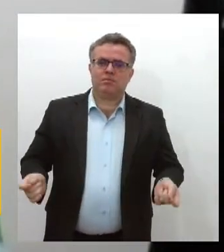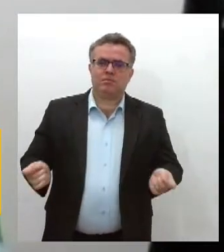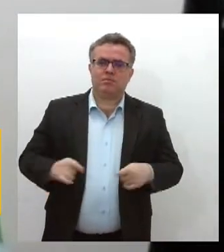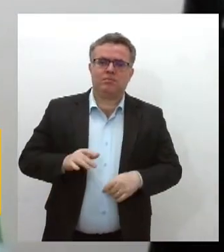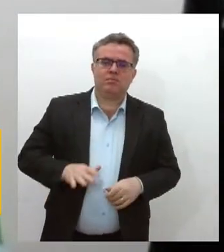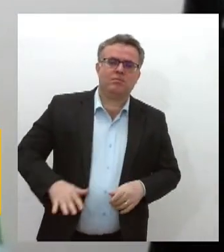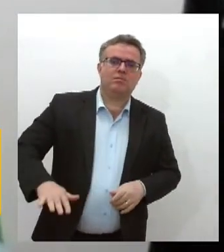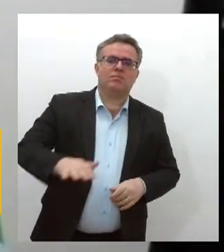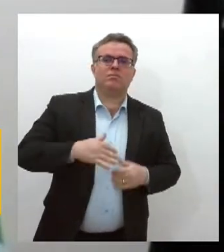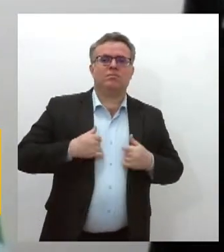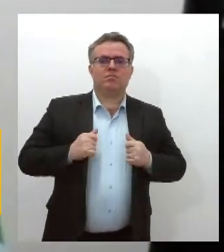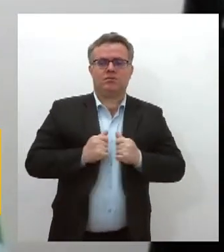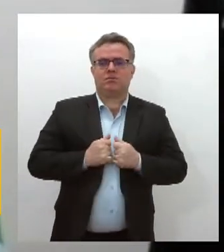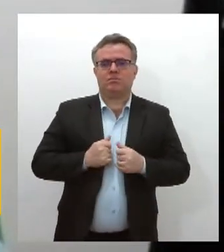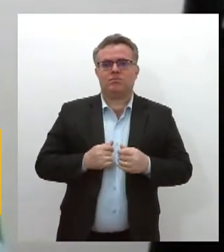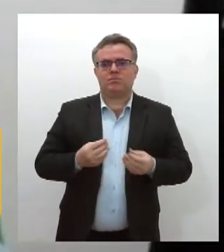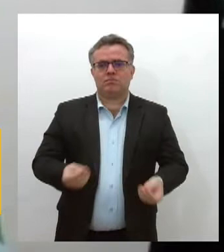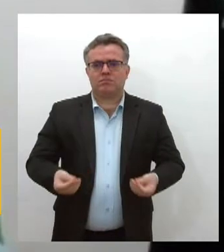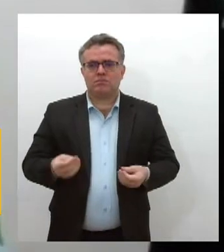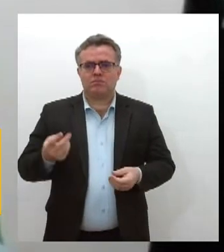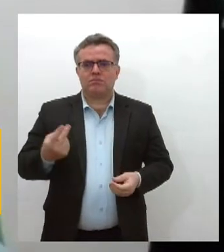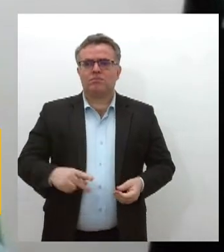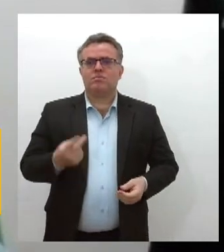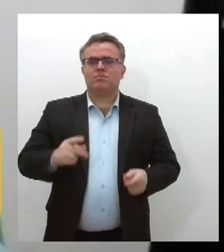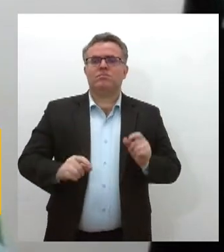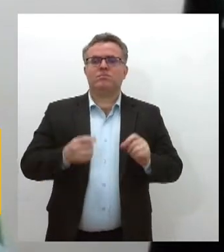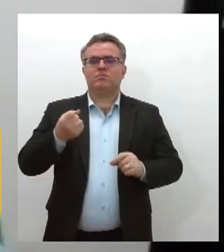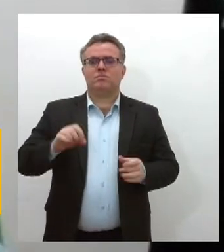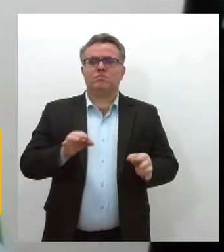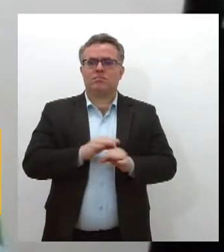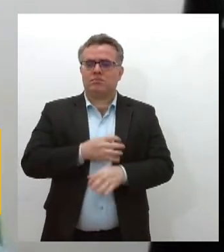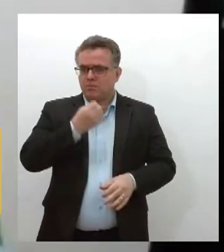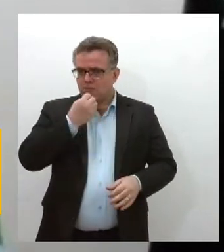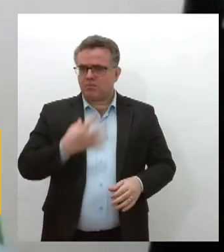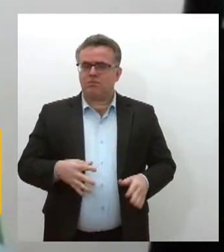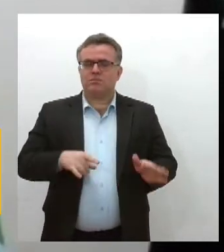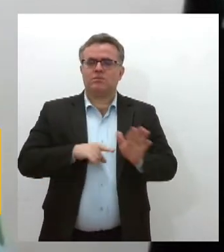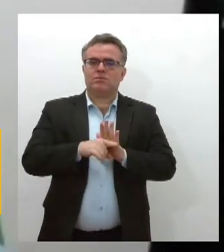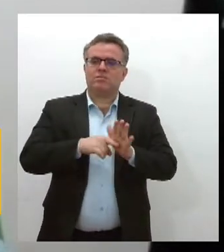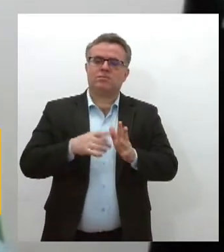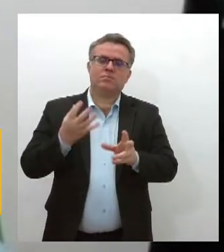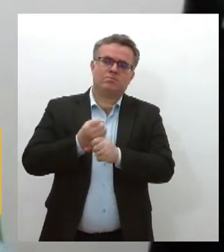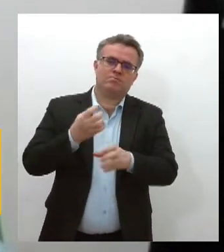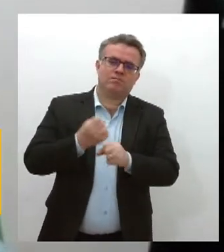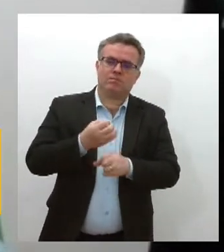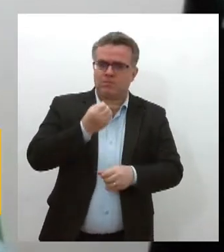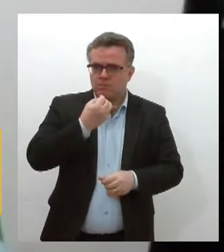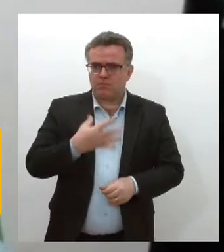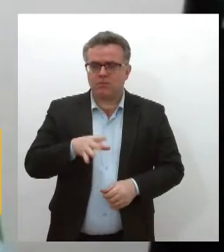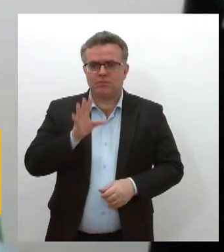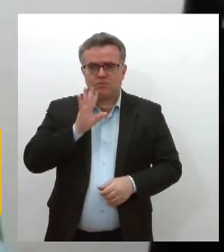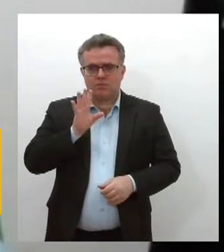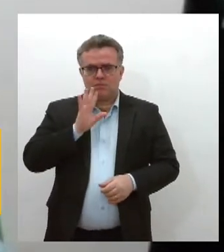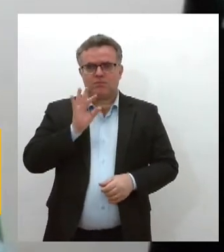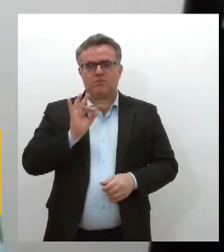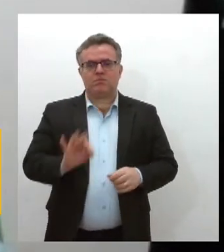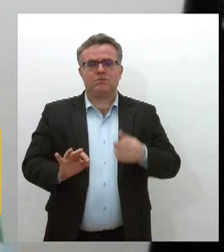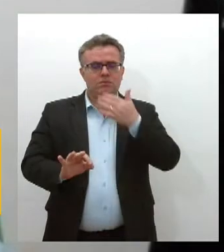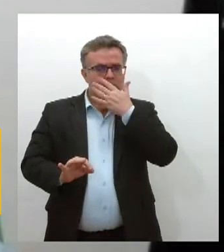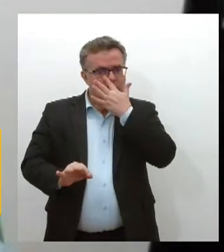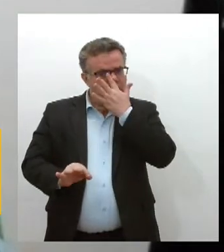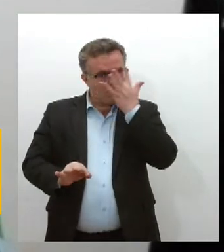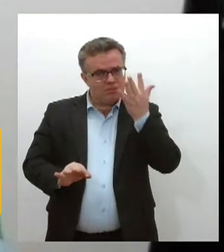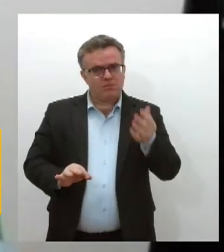assim, Sergipe está bem na coleta, está com o trabalho dentro do esperado. A gente tem